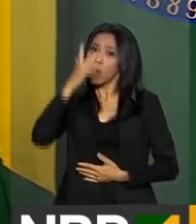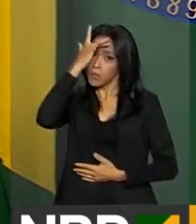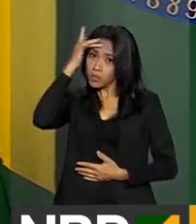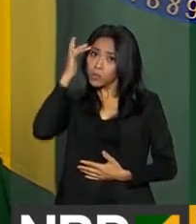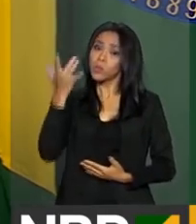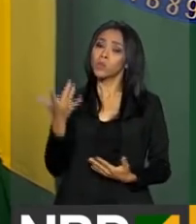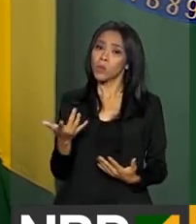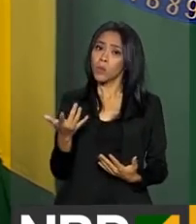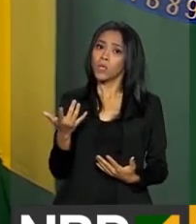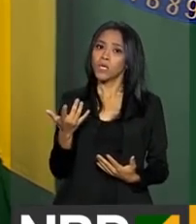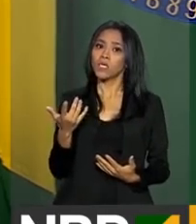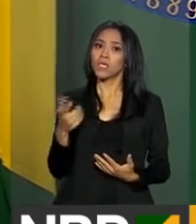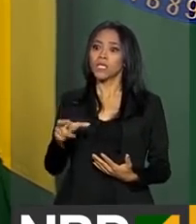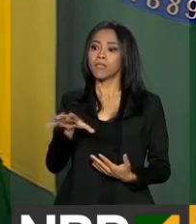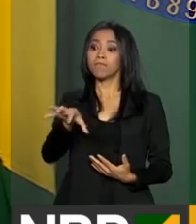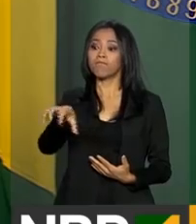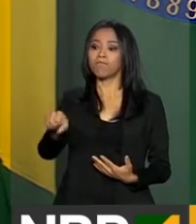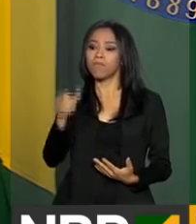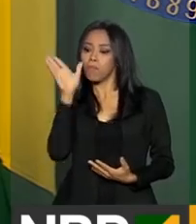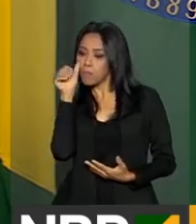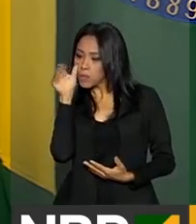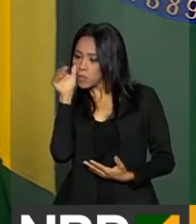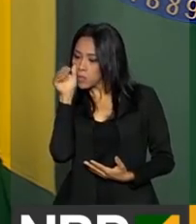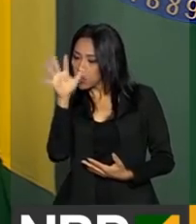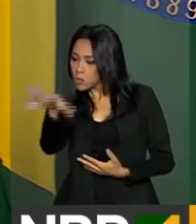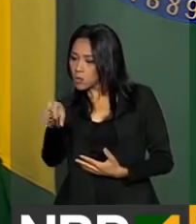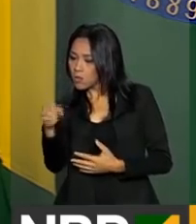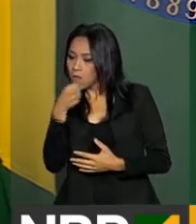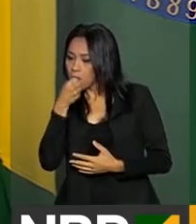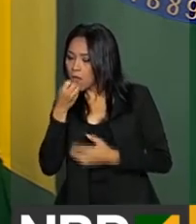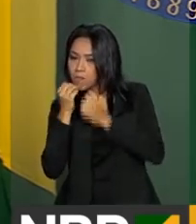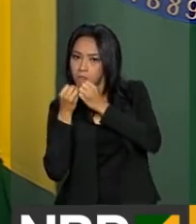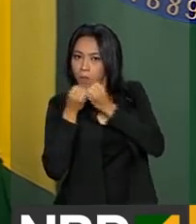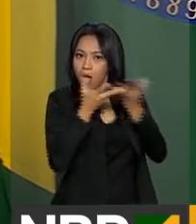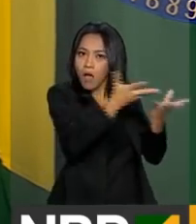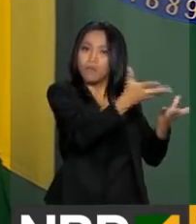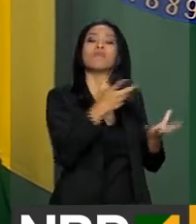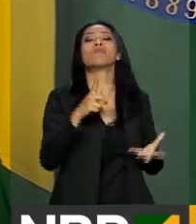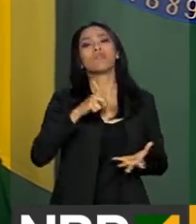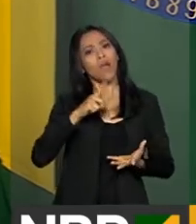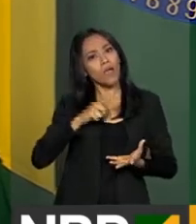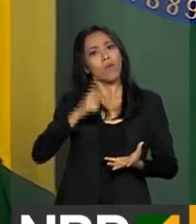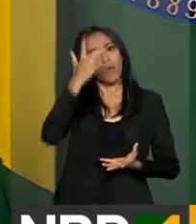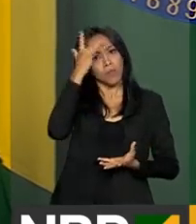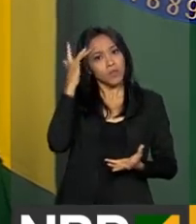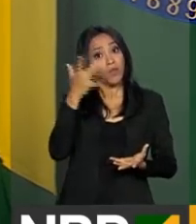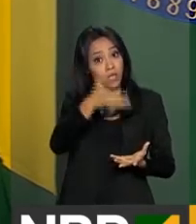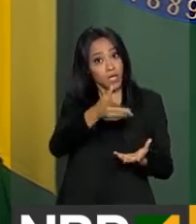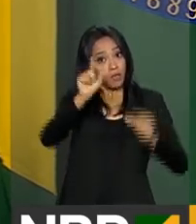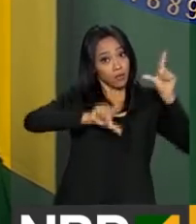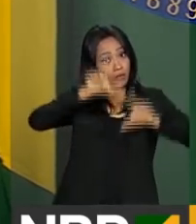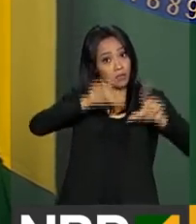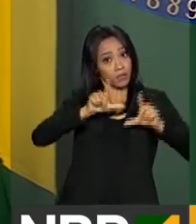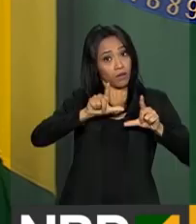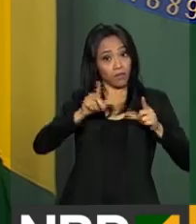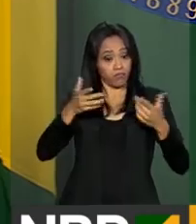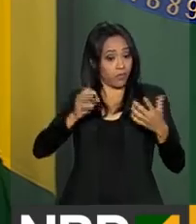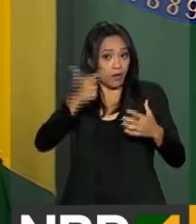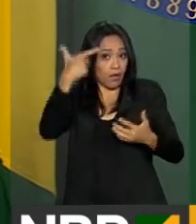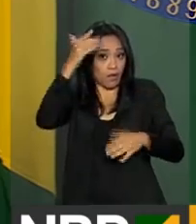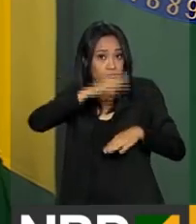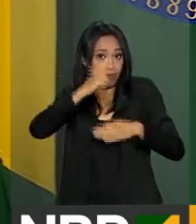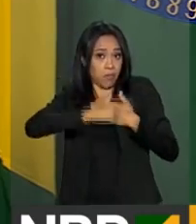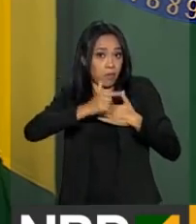naturalmente vaza estes atos irresponsáveis é imprensa muito legitimamente